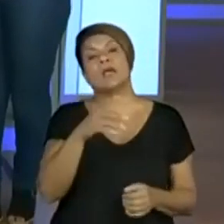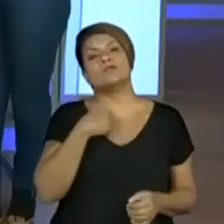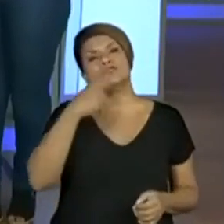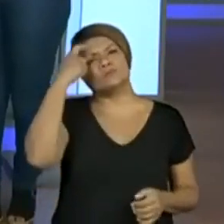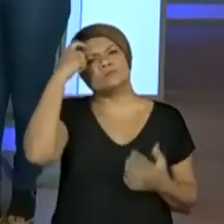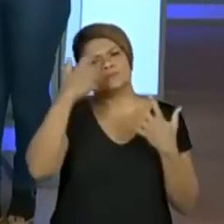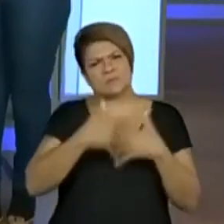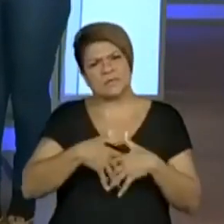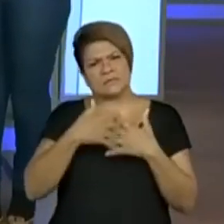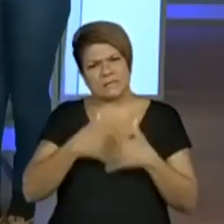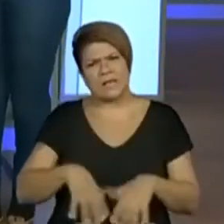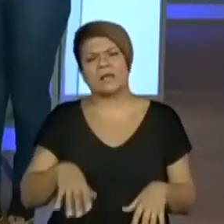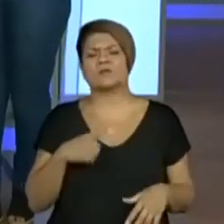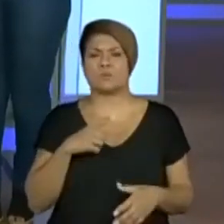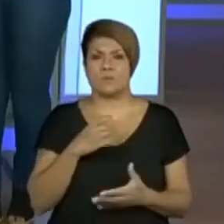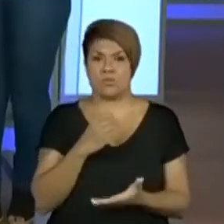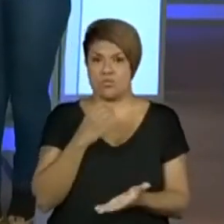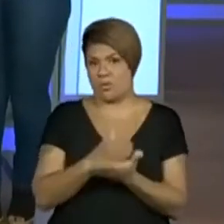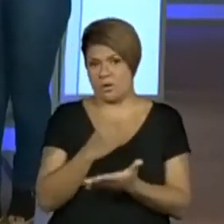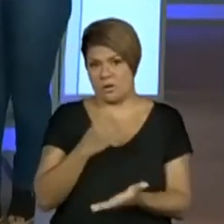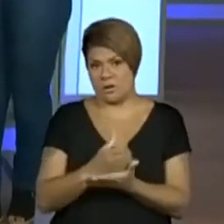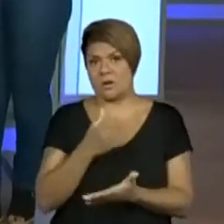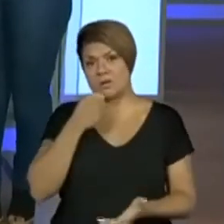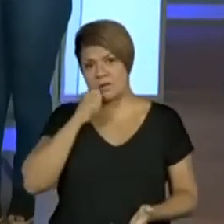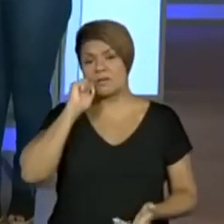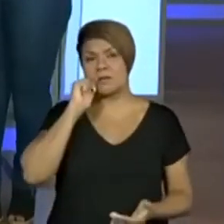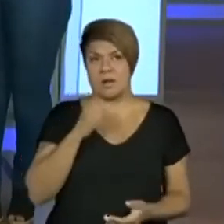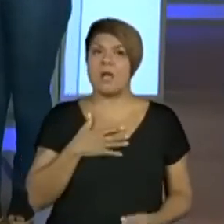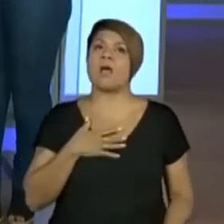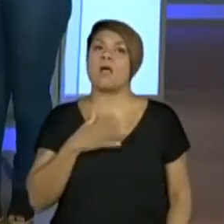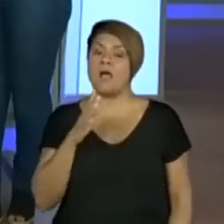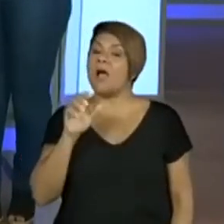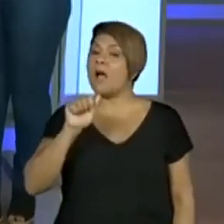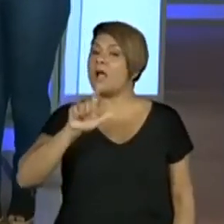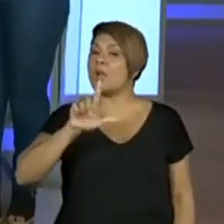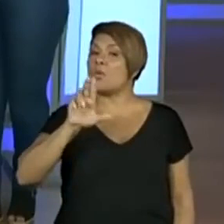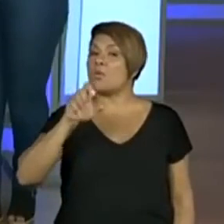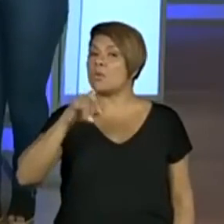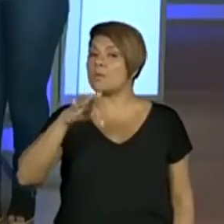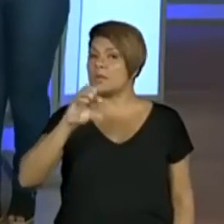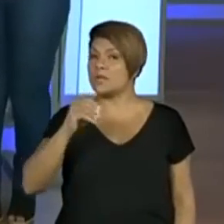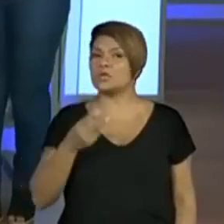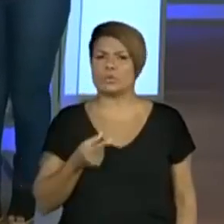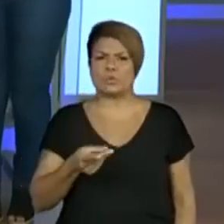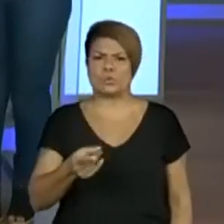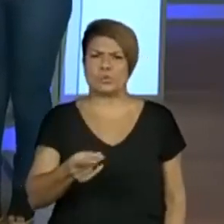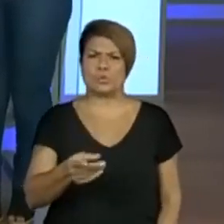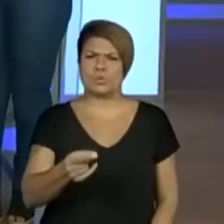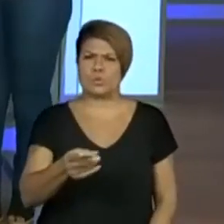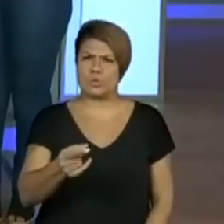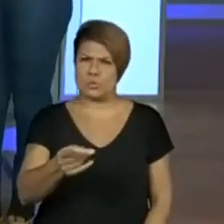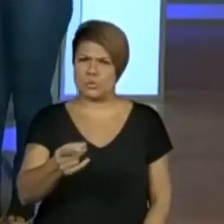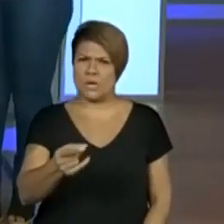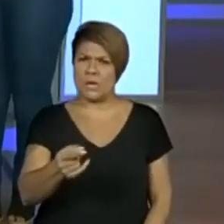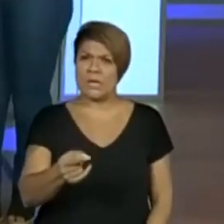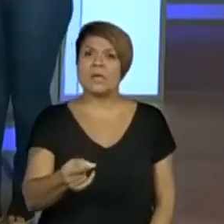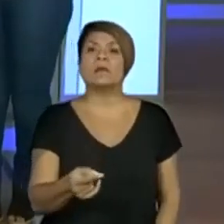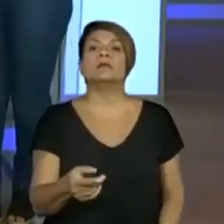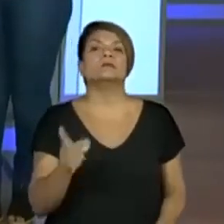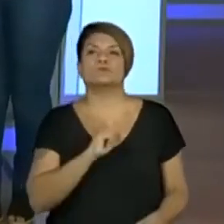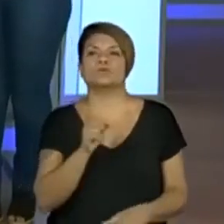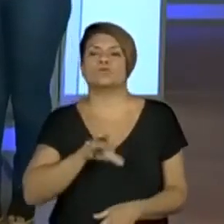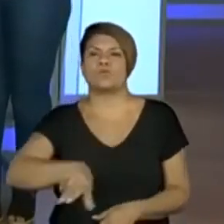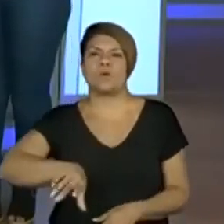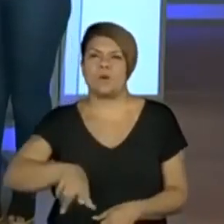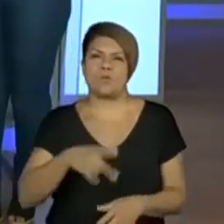em uma caneca de alumínio é muito melhor por uma criança fora a durabilidade não é não